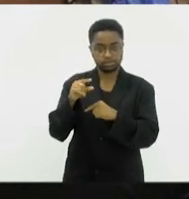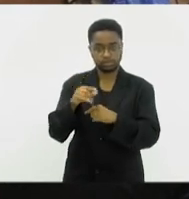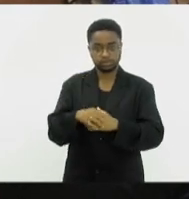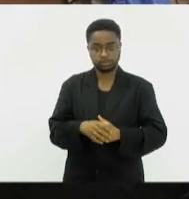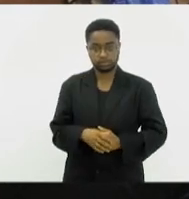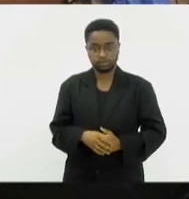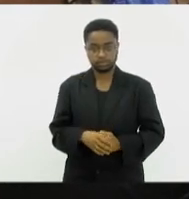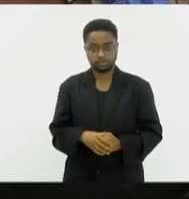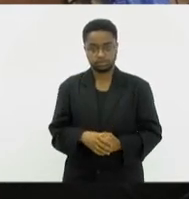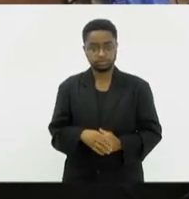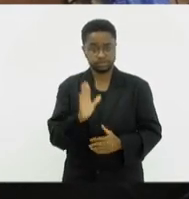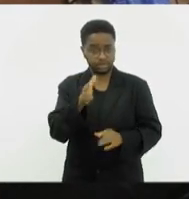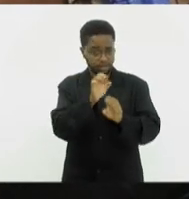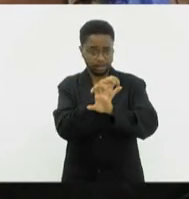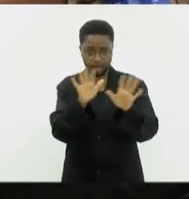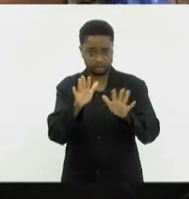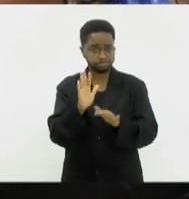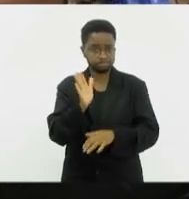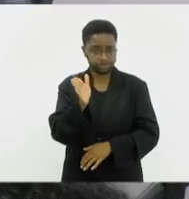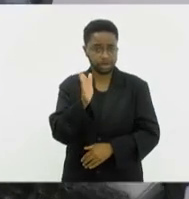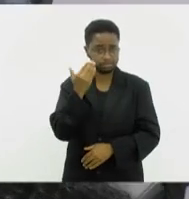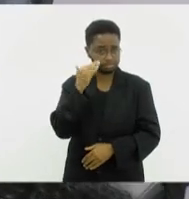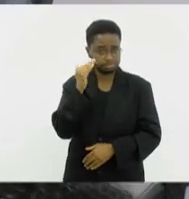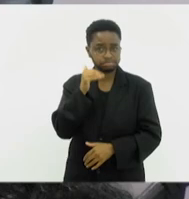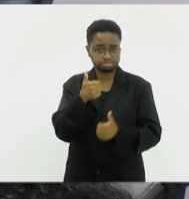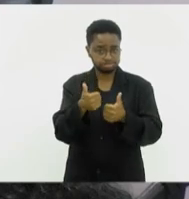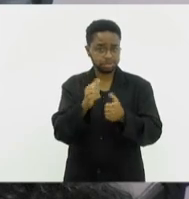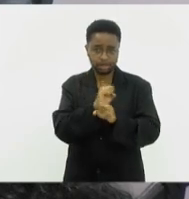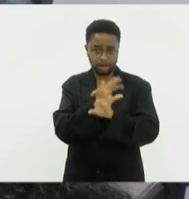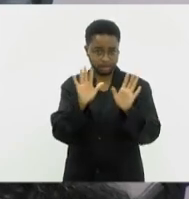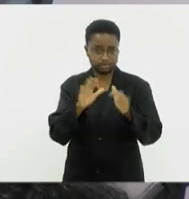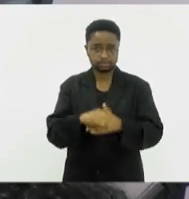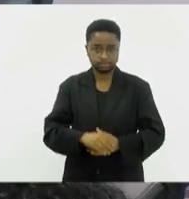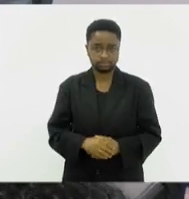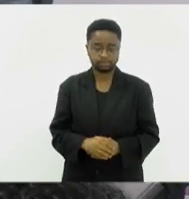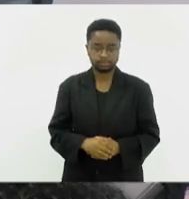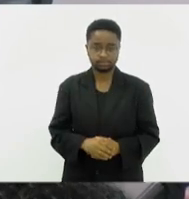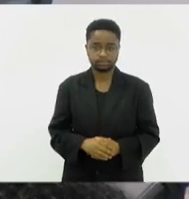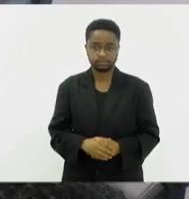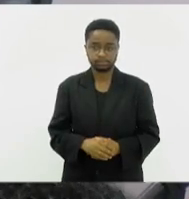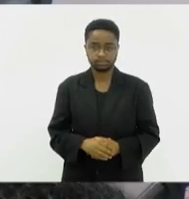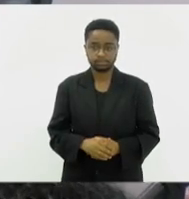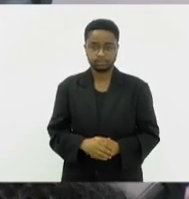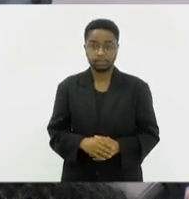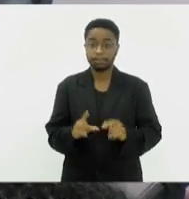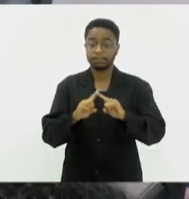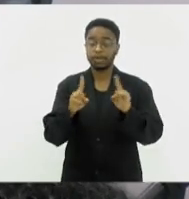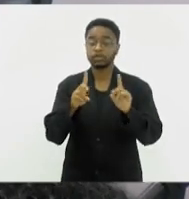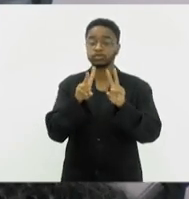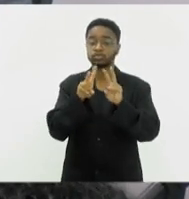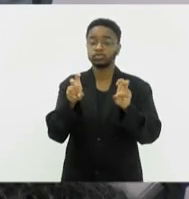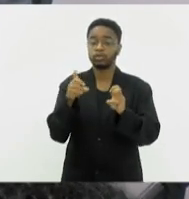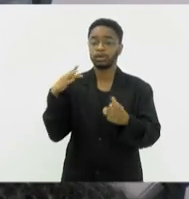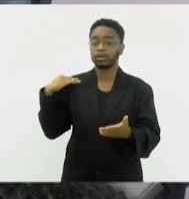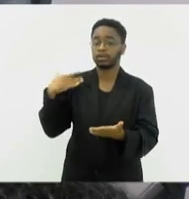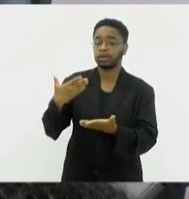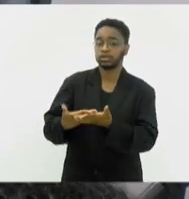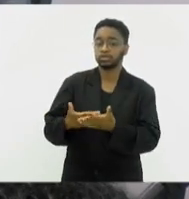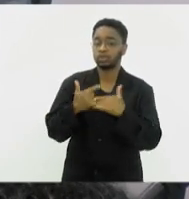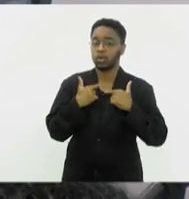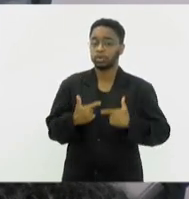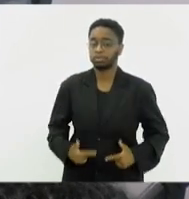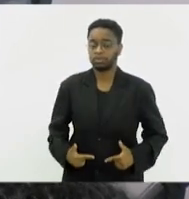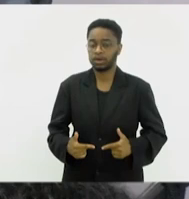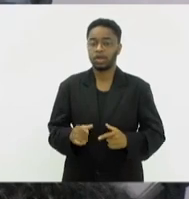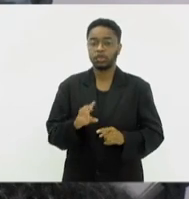isso está claro para nós. Isso está claro para nós. Isso está absolutamente claro. Não, pensei que... Só que a questão da reputação ilibada não diz respeito exclusivamente a